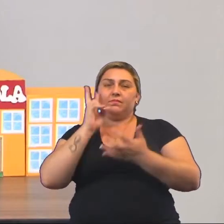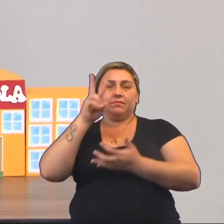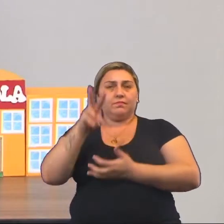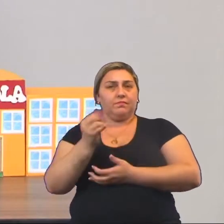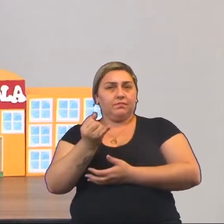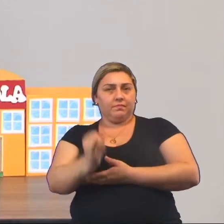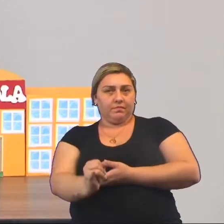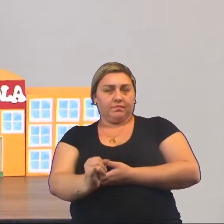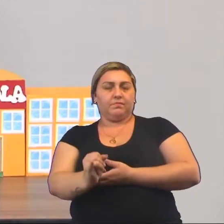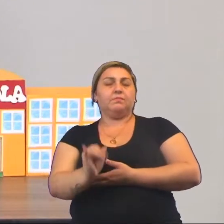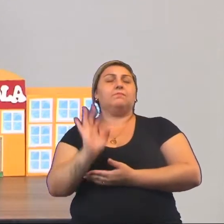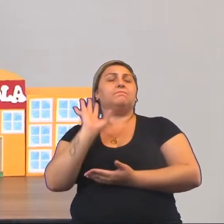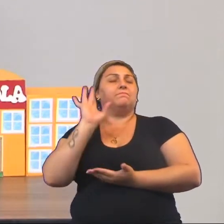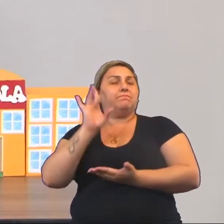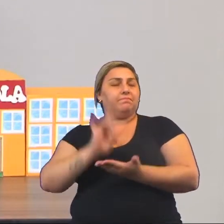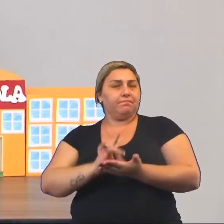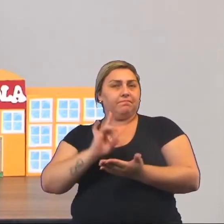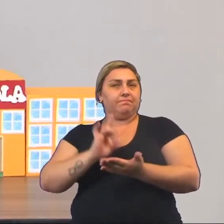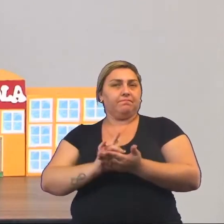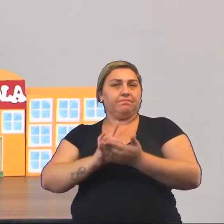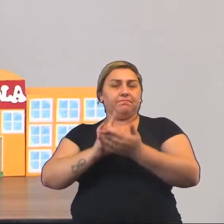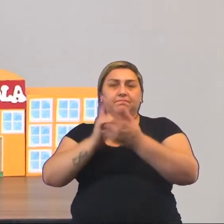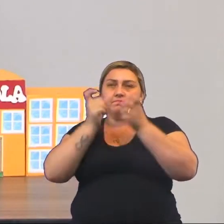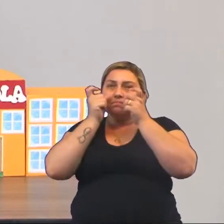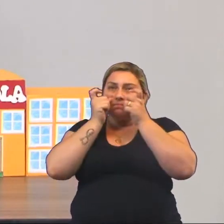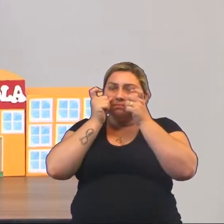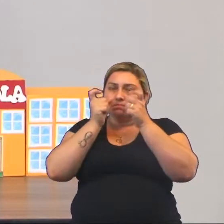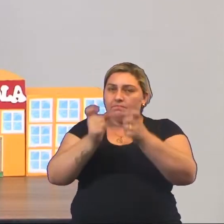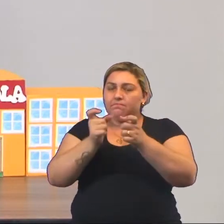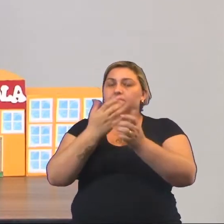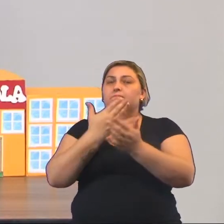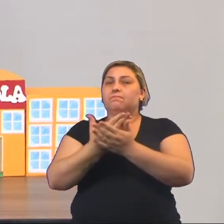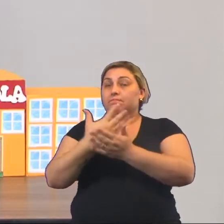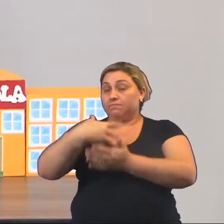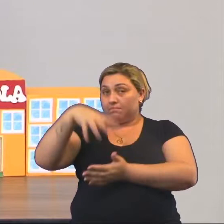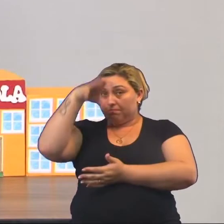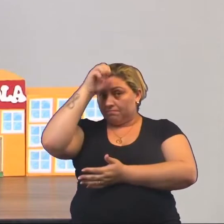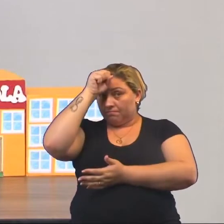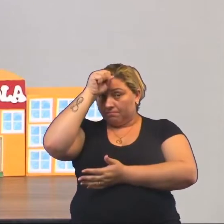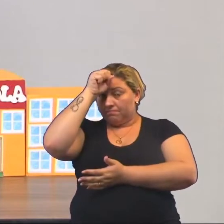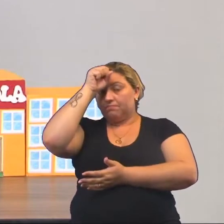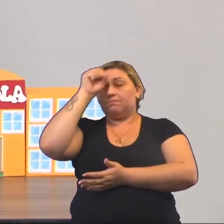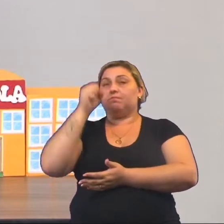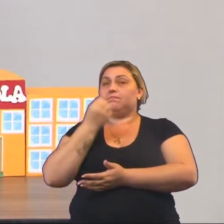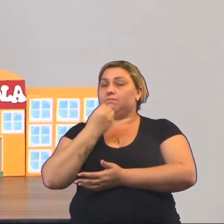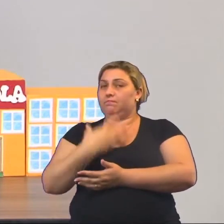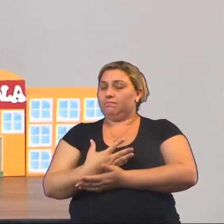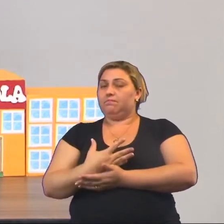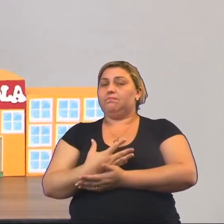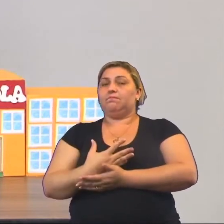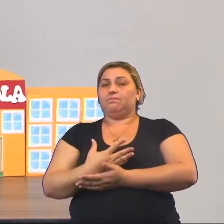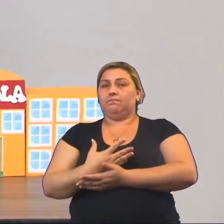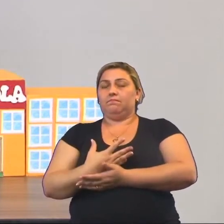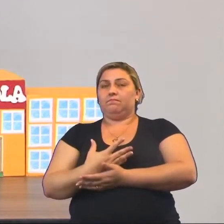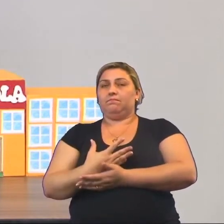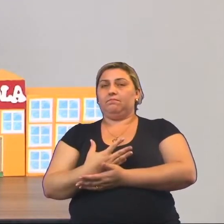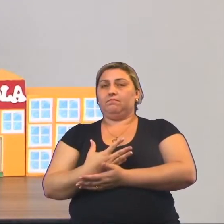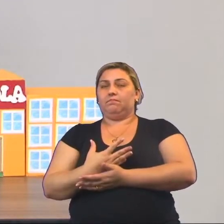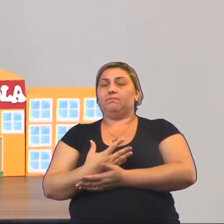ver se vocês realmente prestaram atenção na aula. Tá bom? Nós vamos brincar de jogo